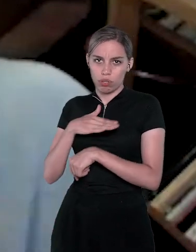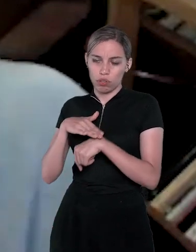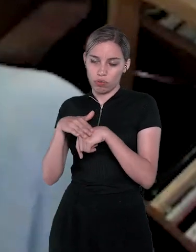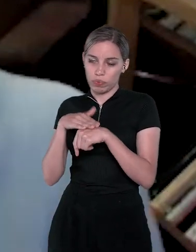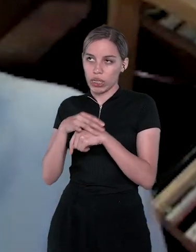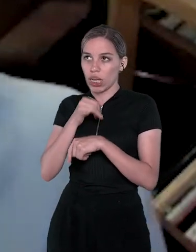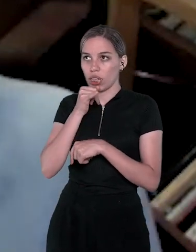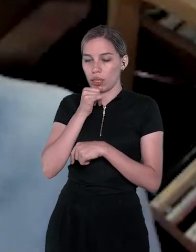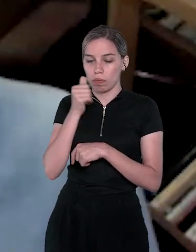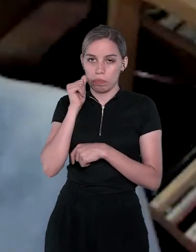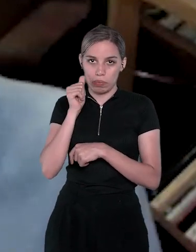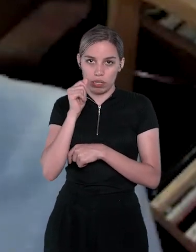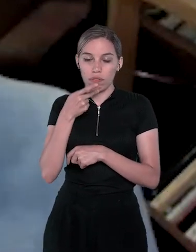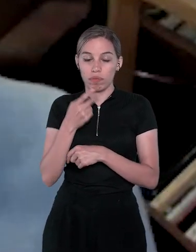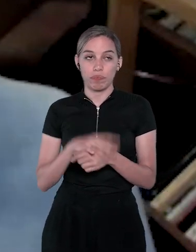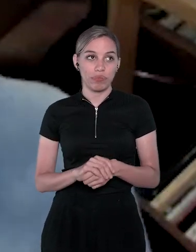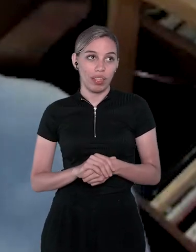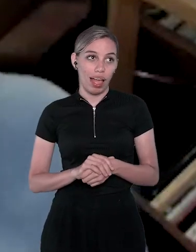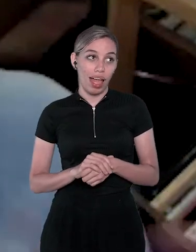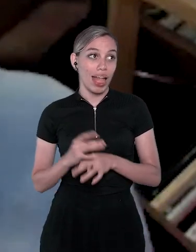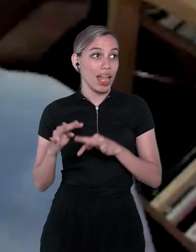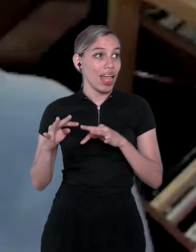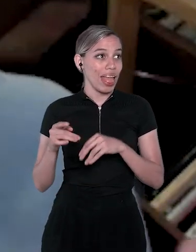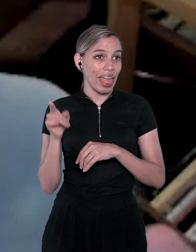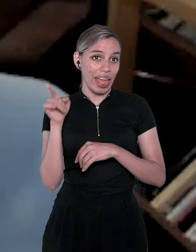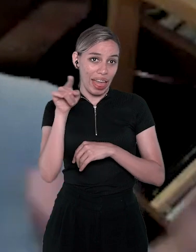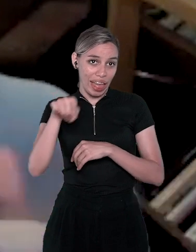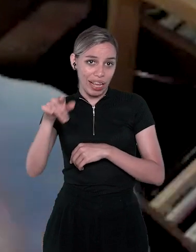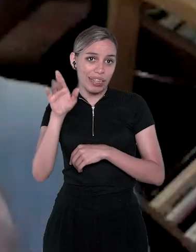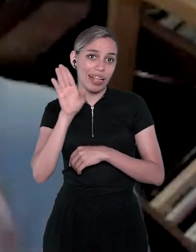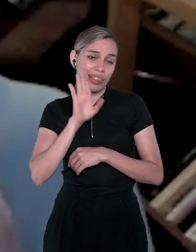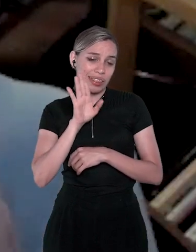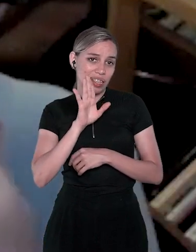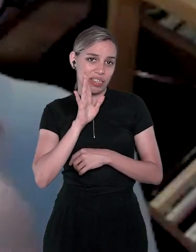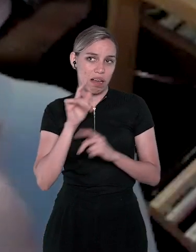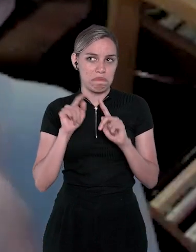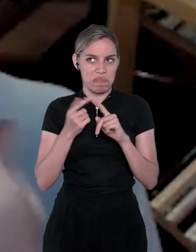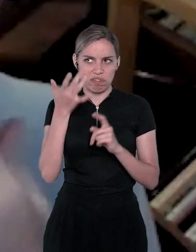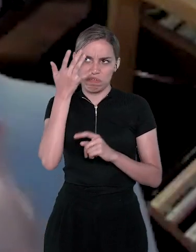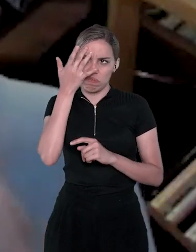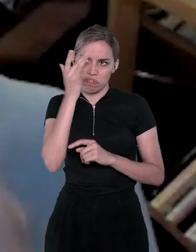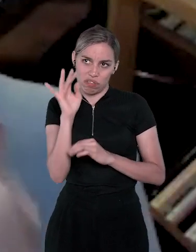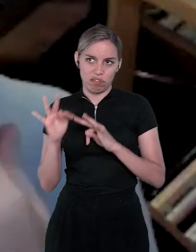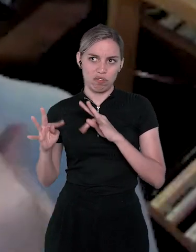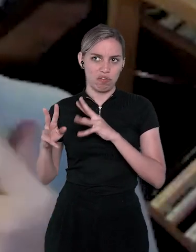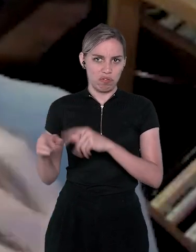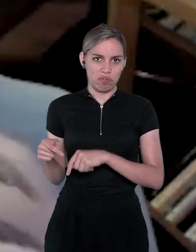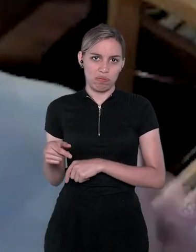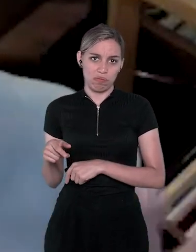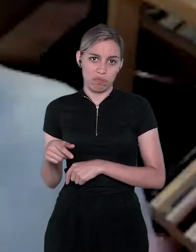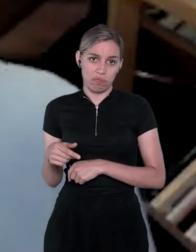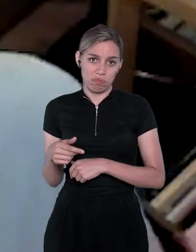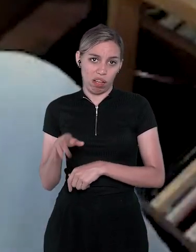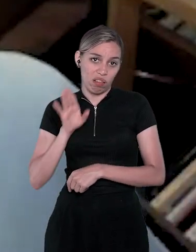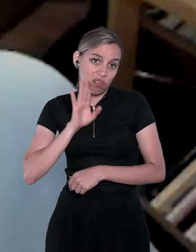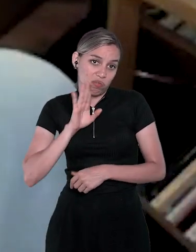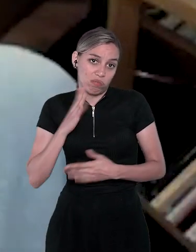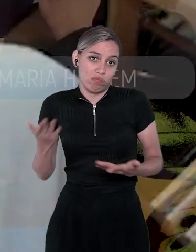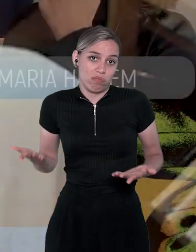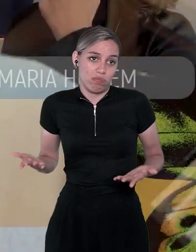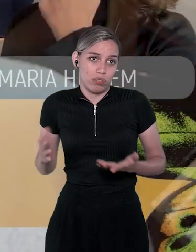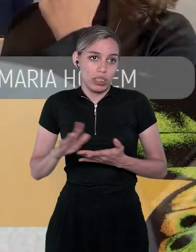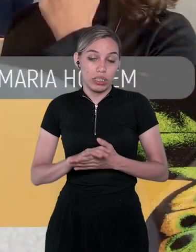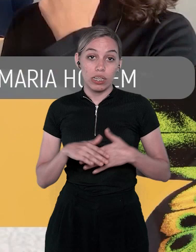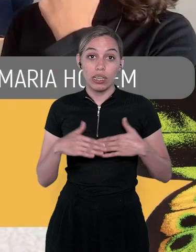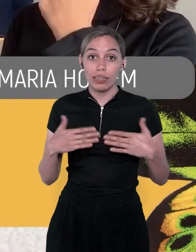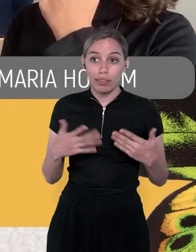legais, né? Mas como se dizendo assim, não sei se todos são ou seriam. É assim o nosso